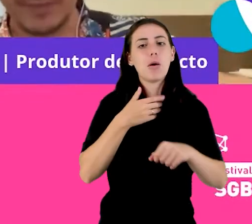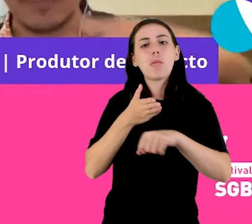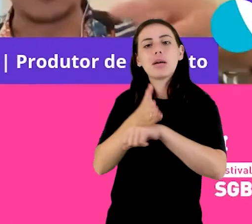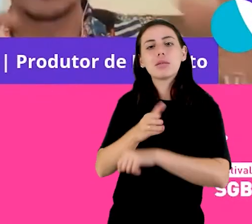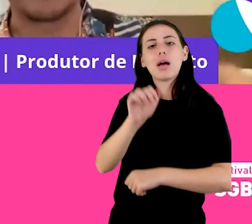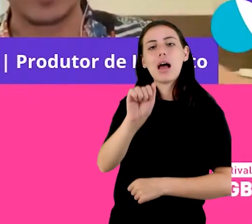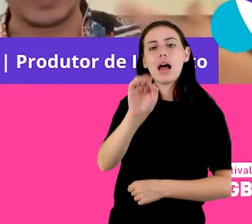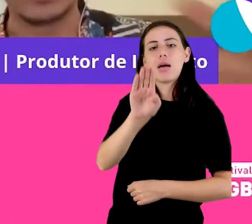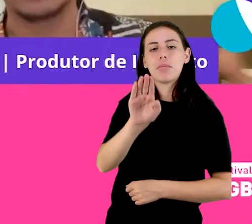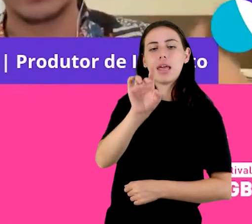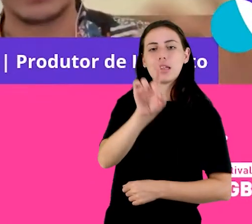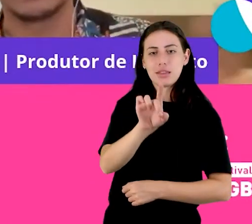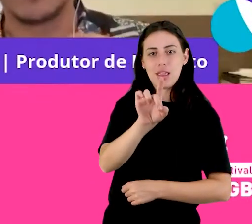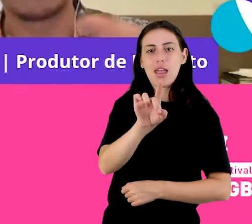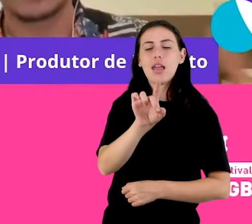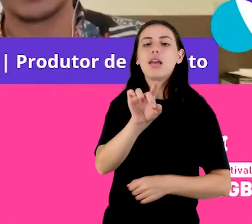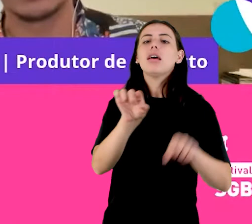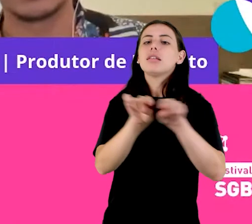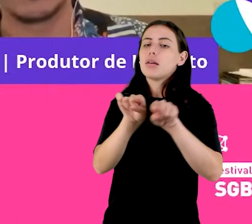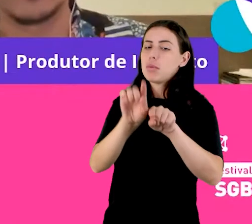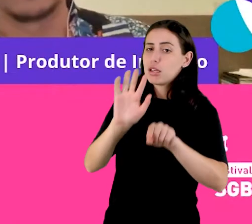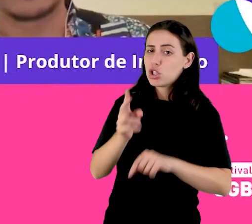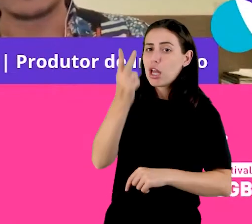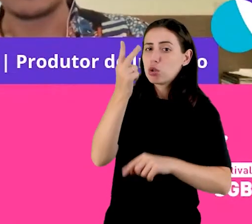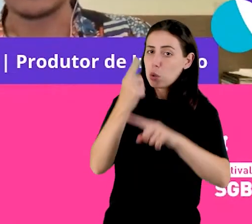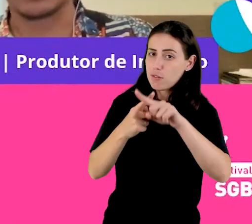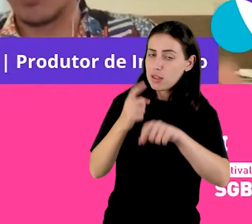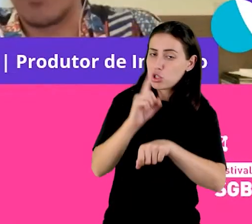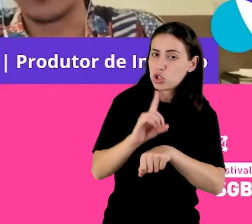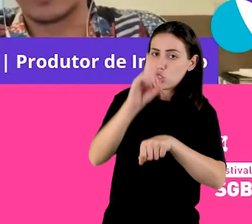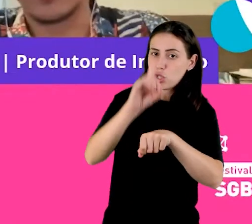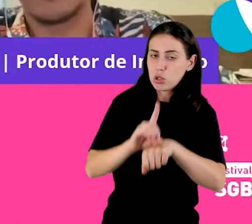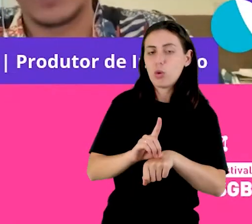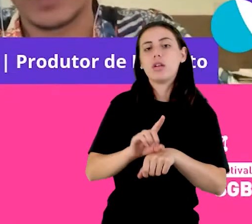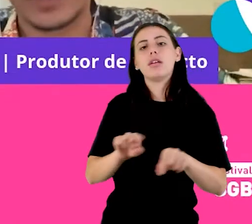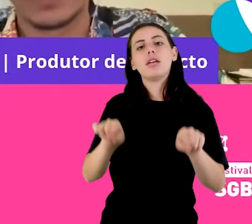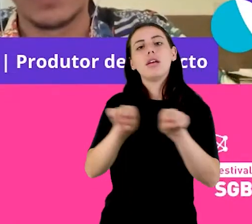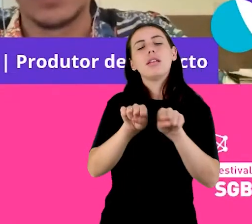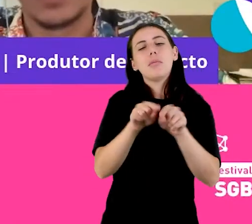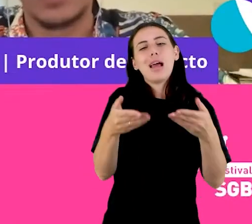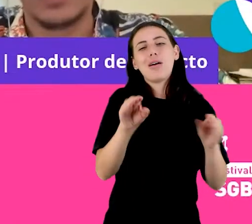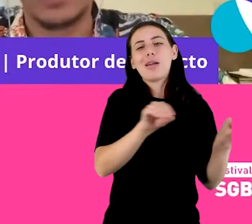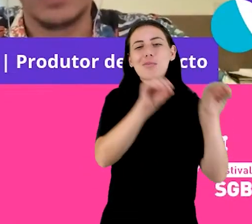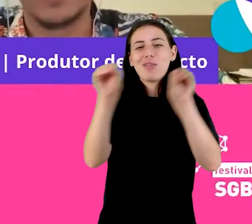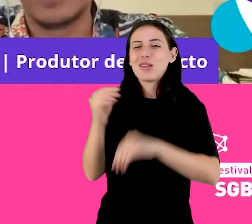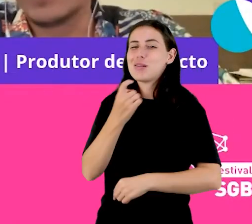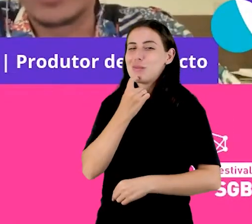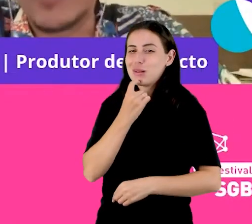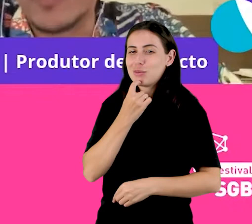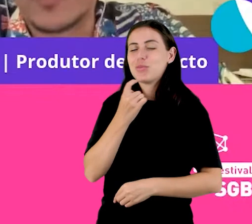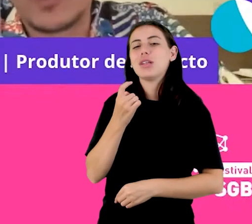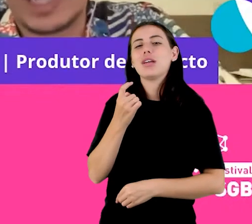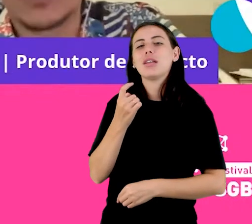somar e formar um pouco dessa organização nova. Então é um pouco o desafio da vez, assim. E é